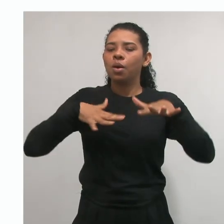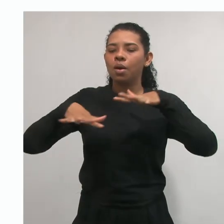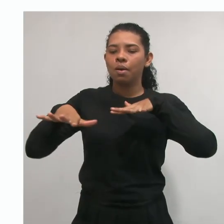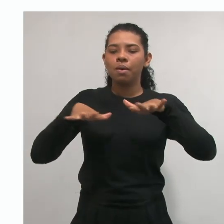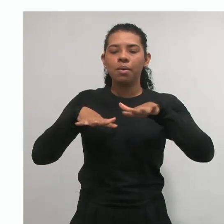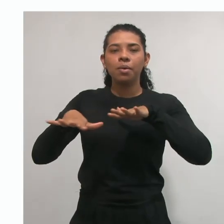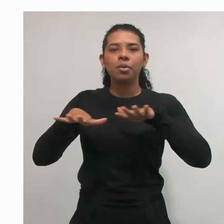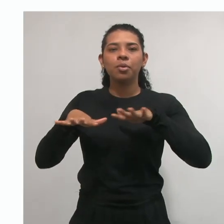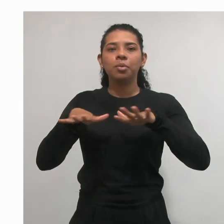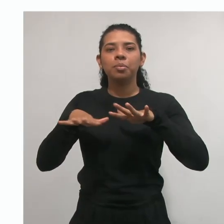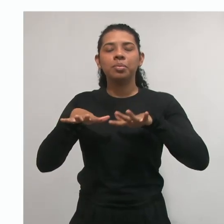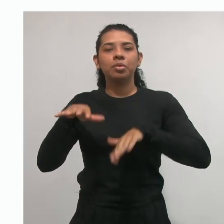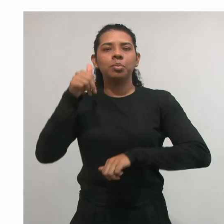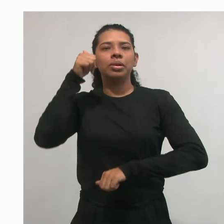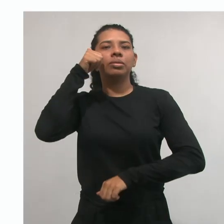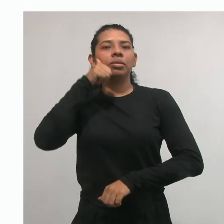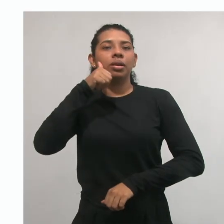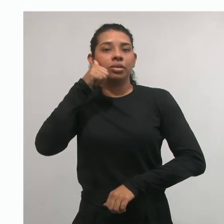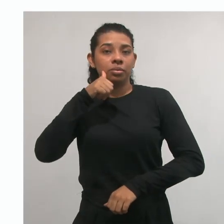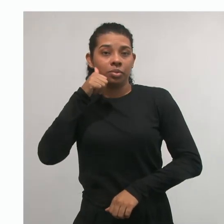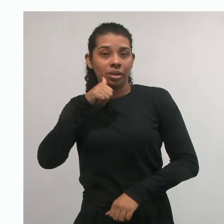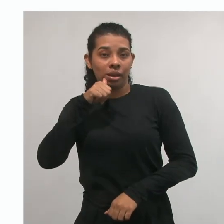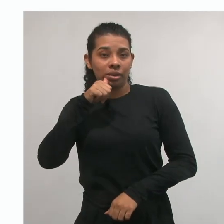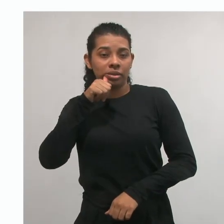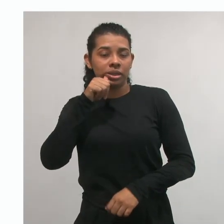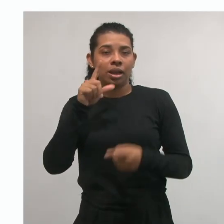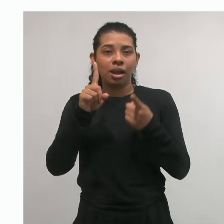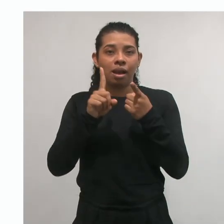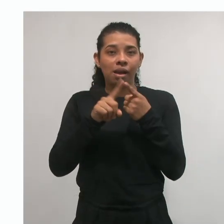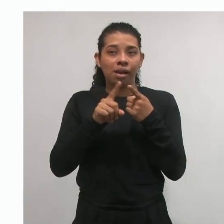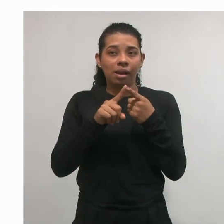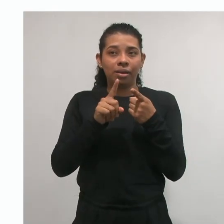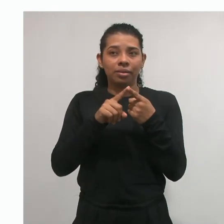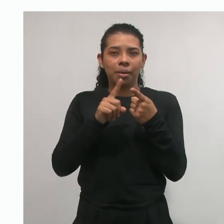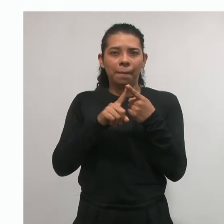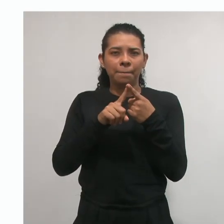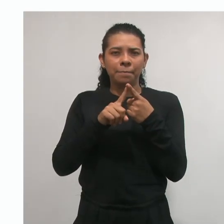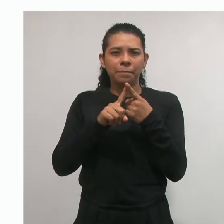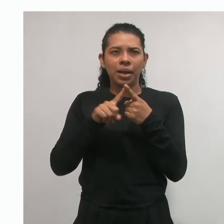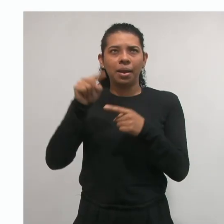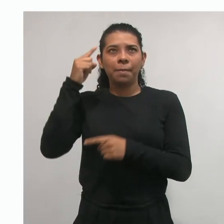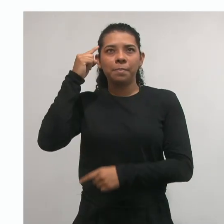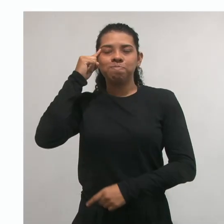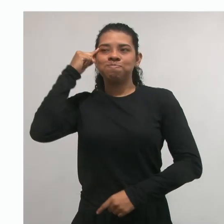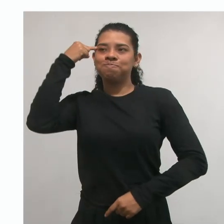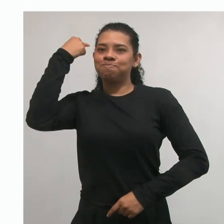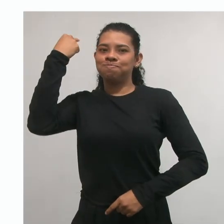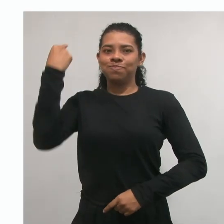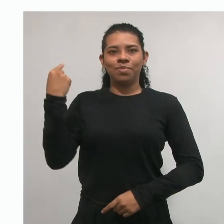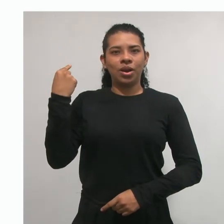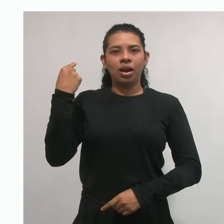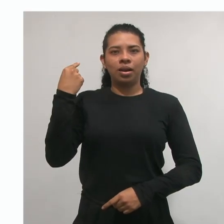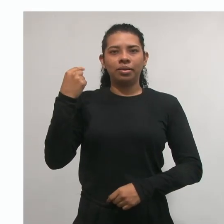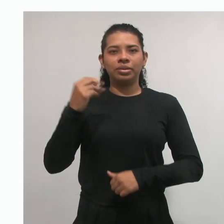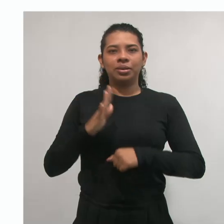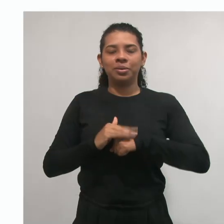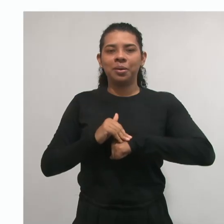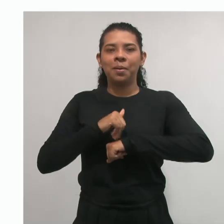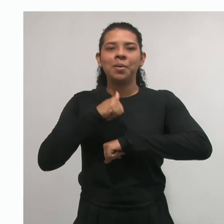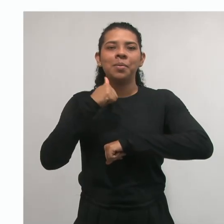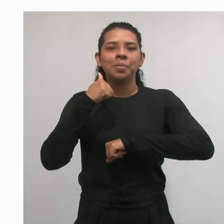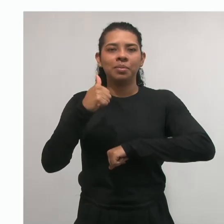fala dos movimentos feministas, né, que vêm propor a descolonização do pensamento e o